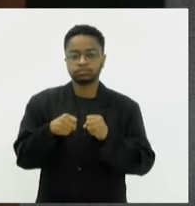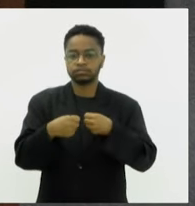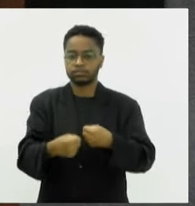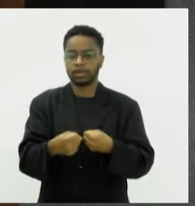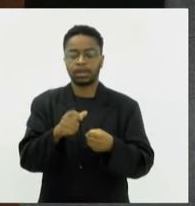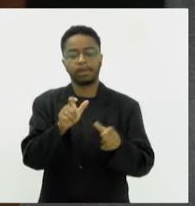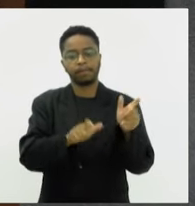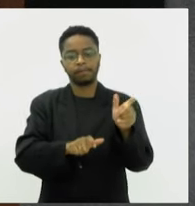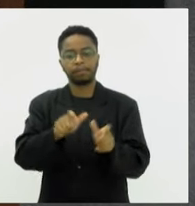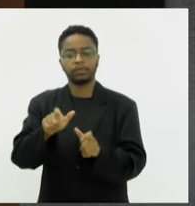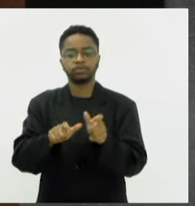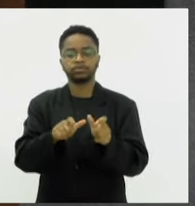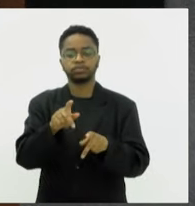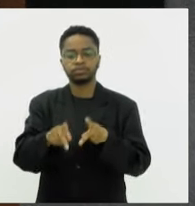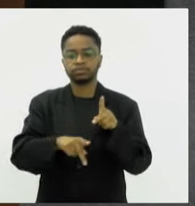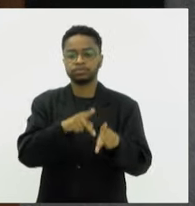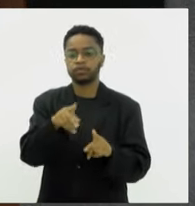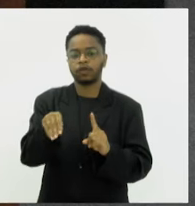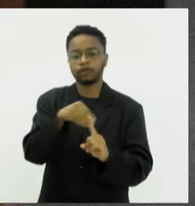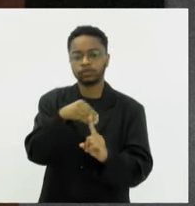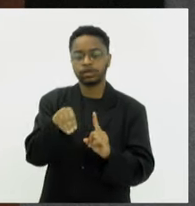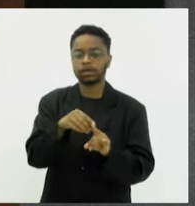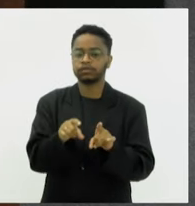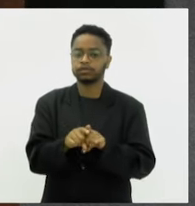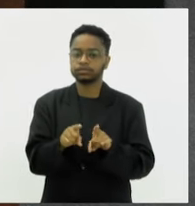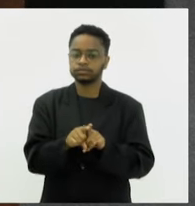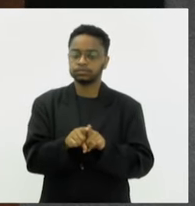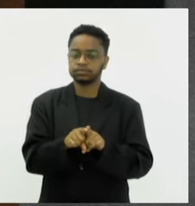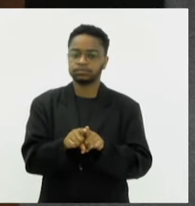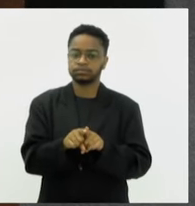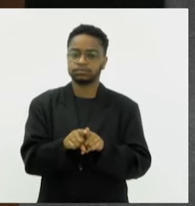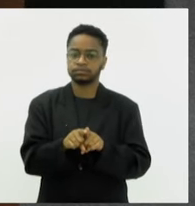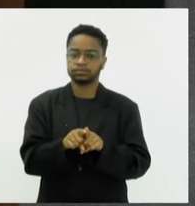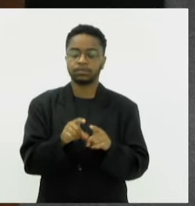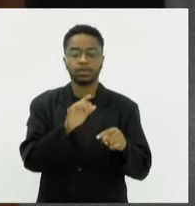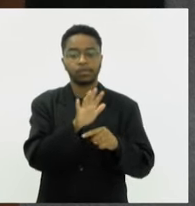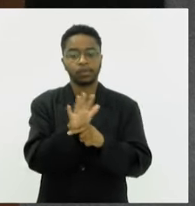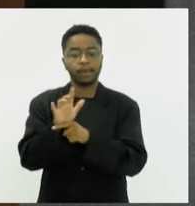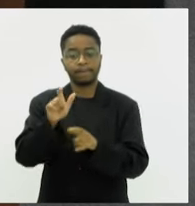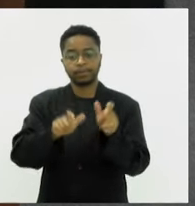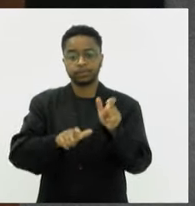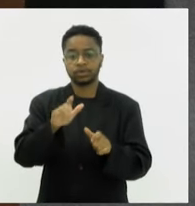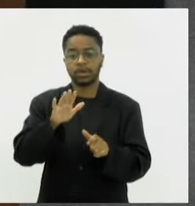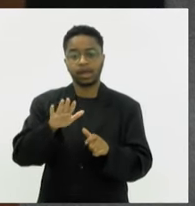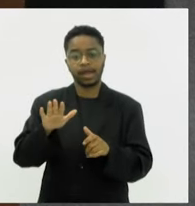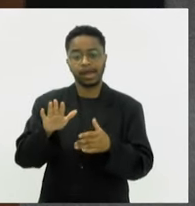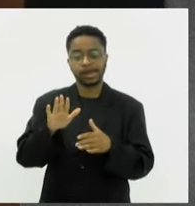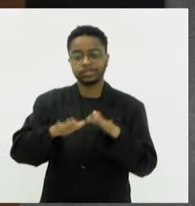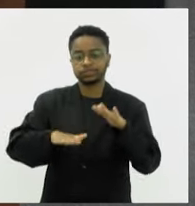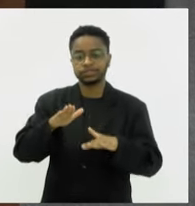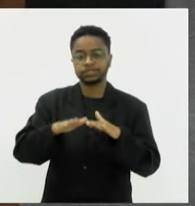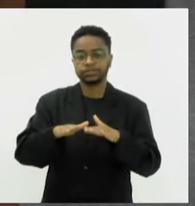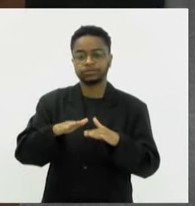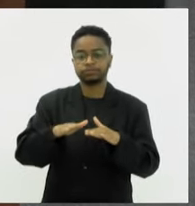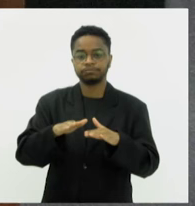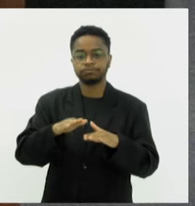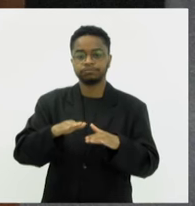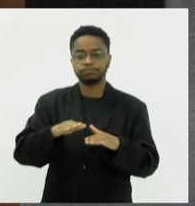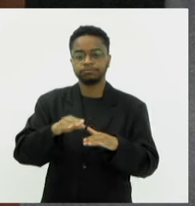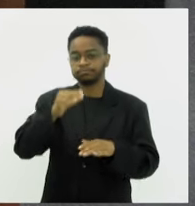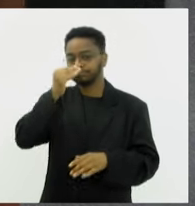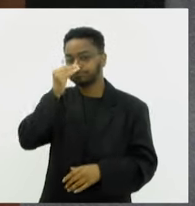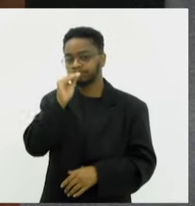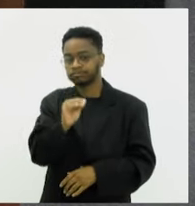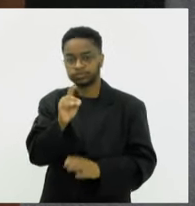mais vulnerabilizados, em prol daqueles que muitas vezes são violados dos seus direitos. Passou mais de